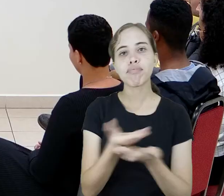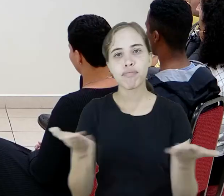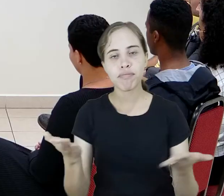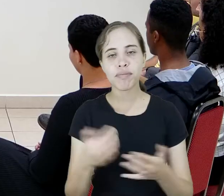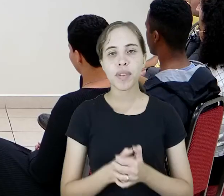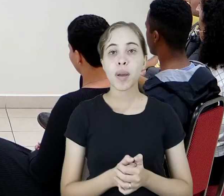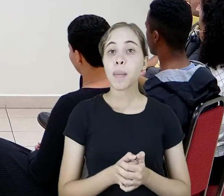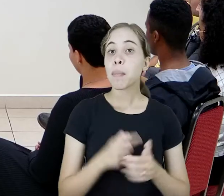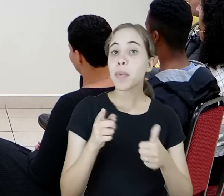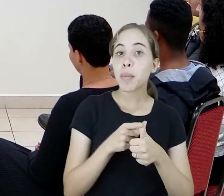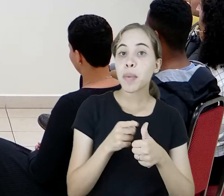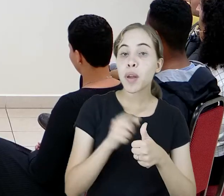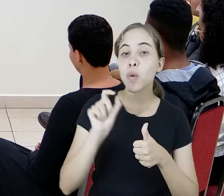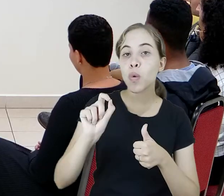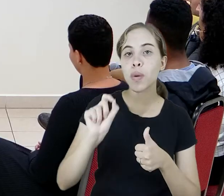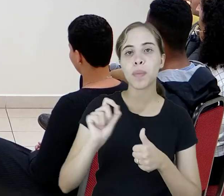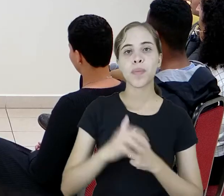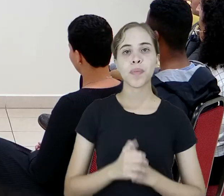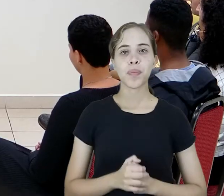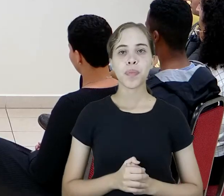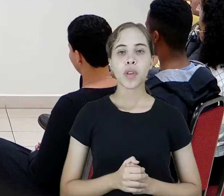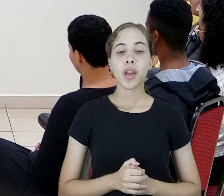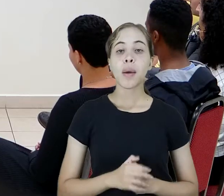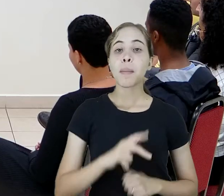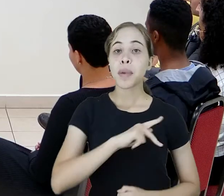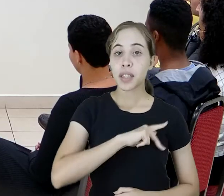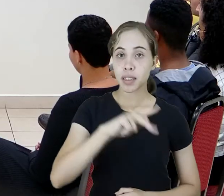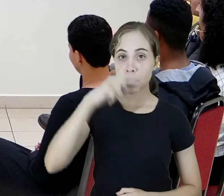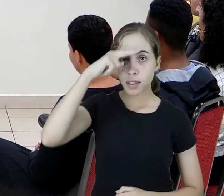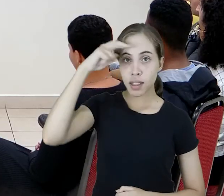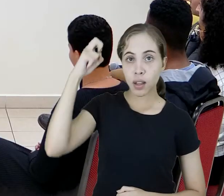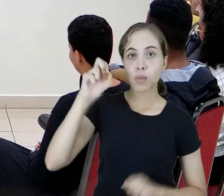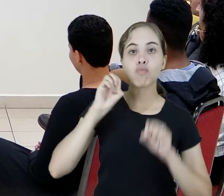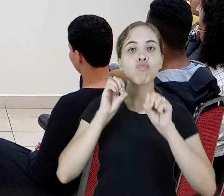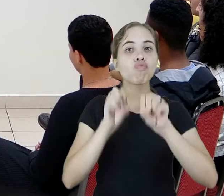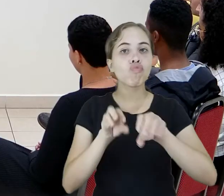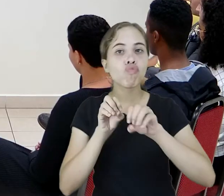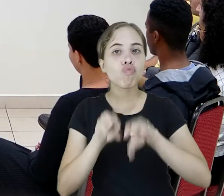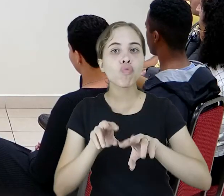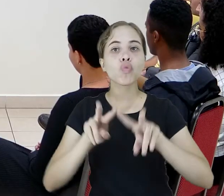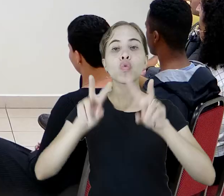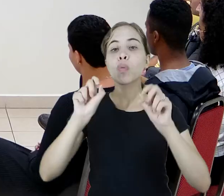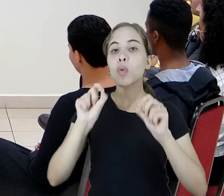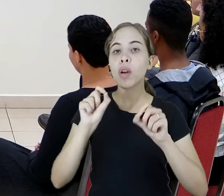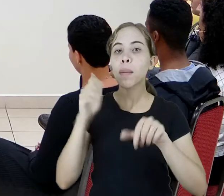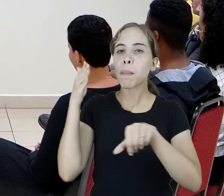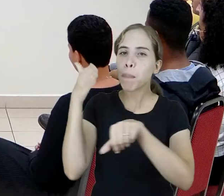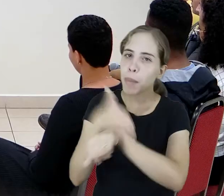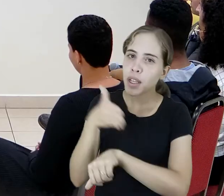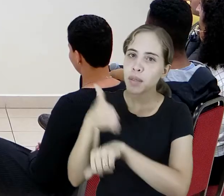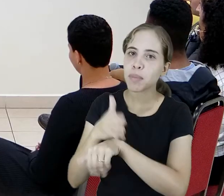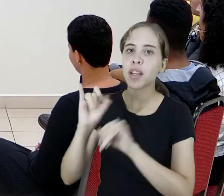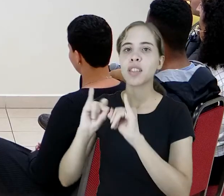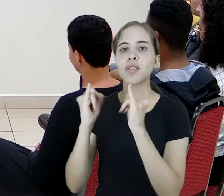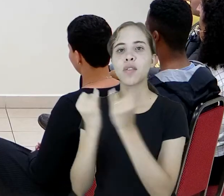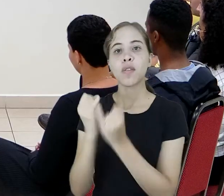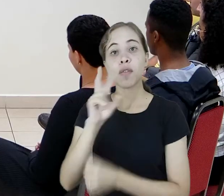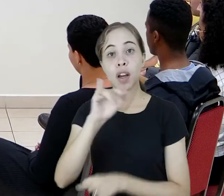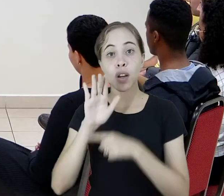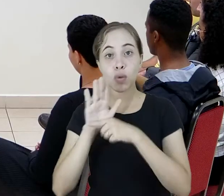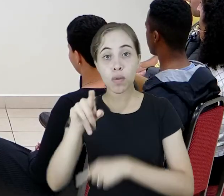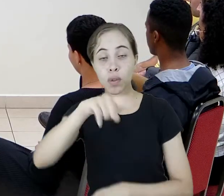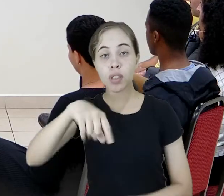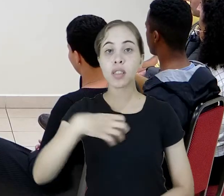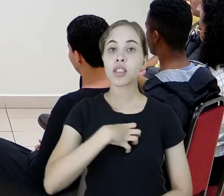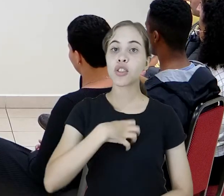A primeira pergunta seria: o Presidente Nelson ensinou: frequentar o Instituto vai ajudá-los a